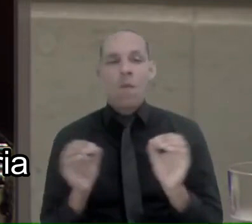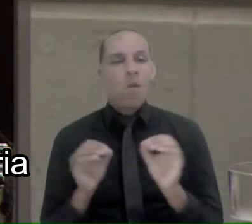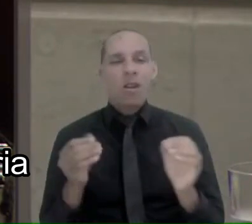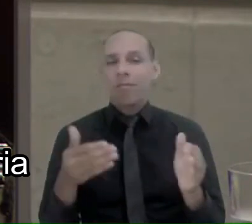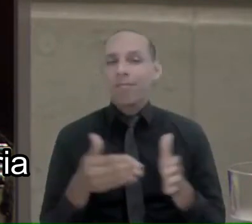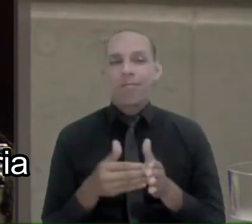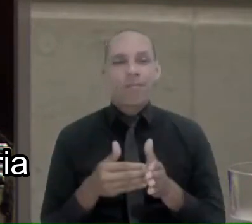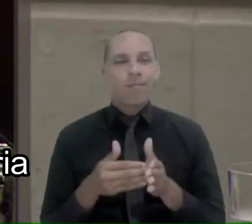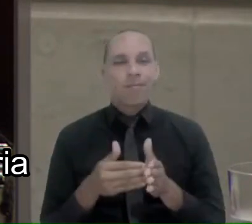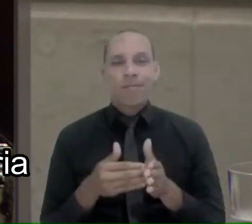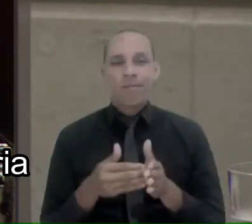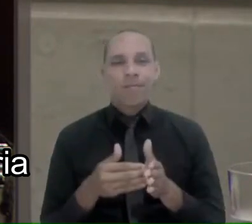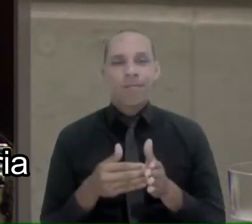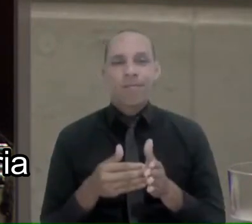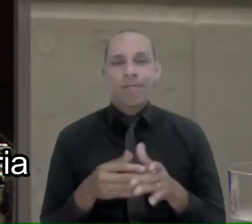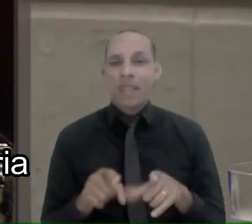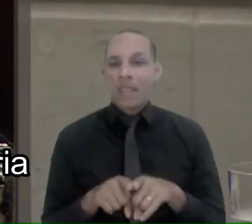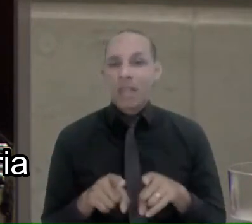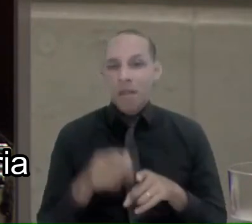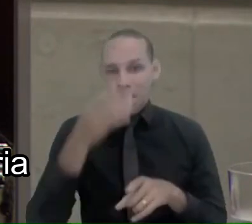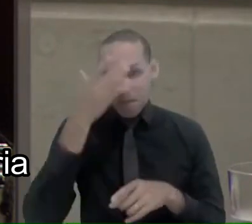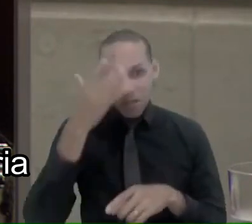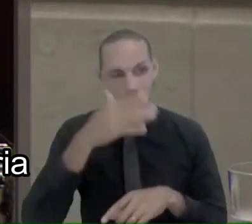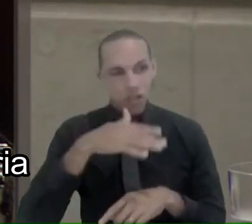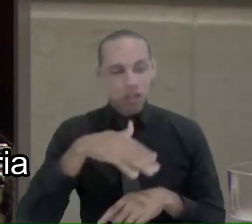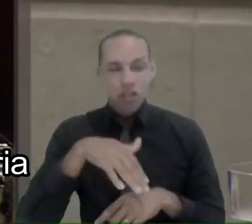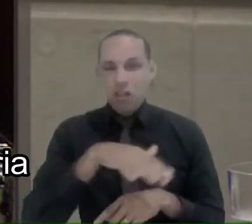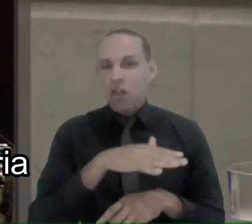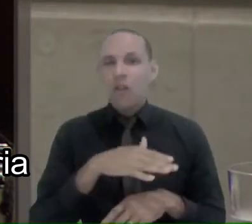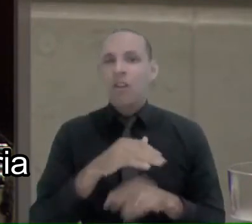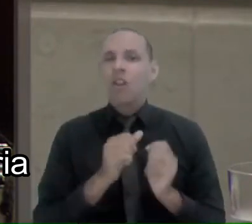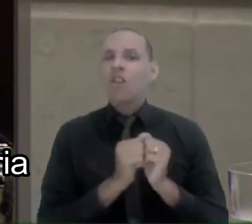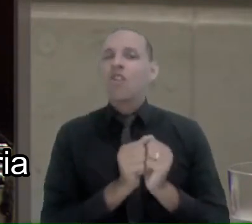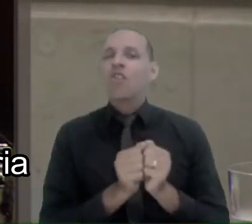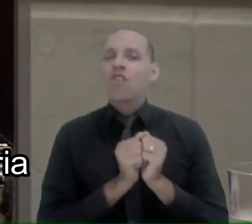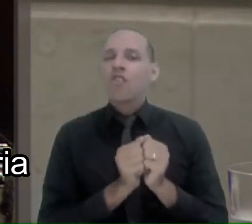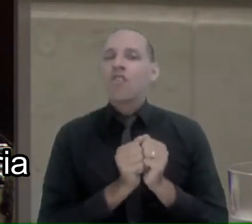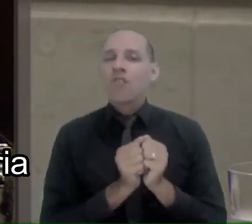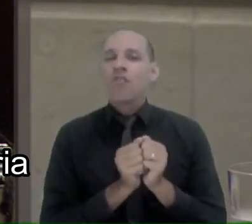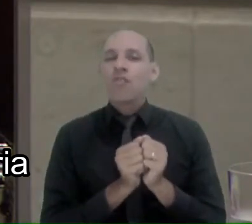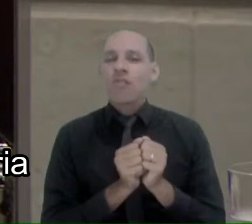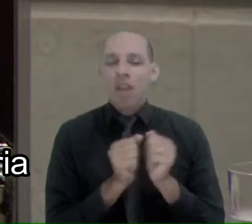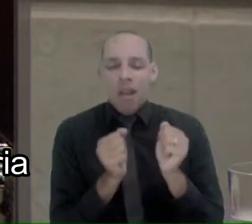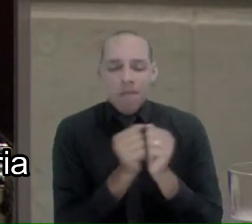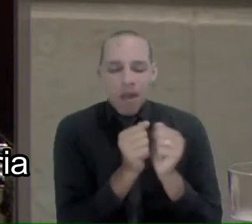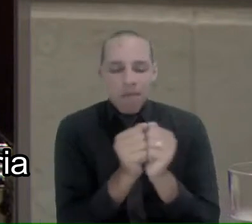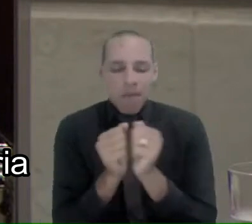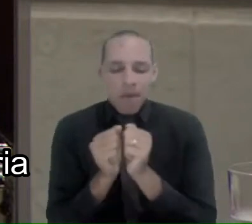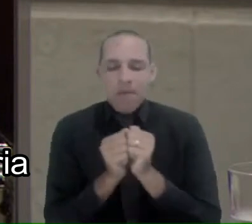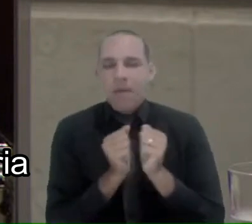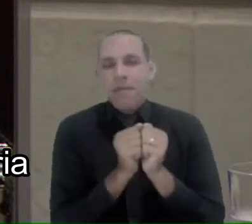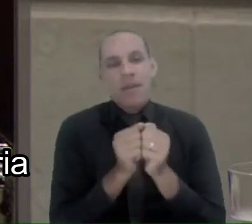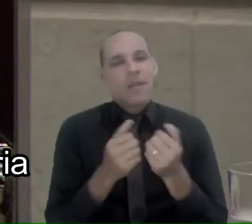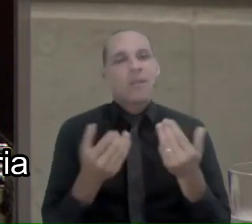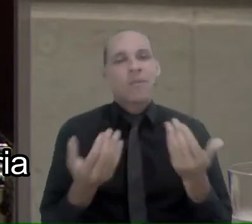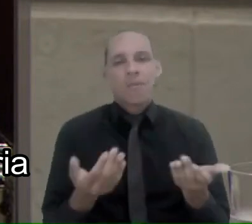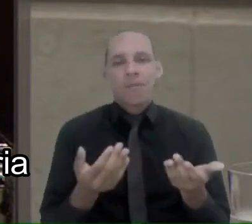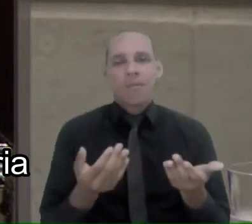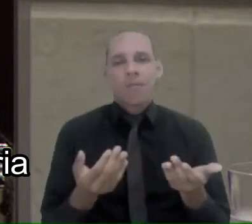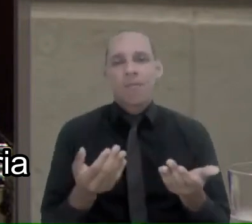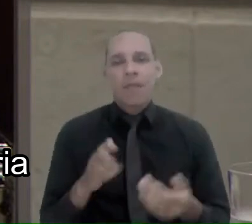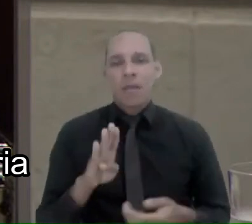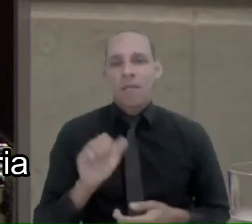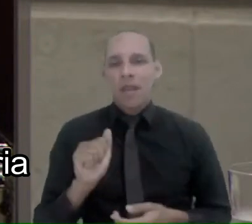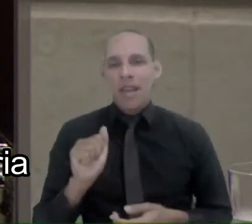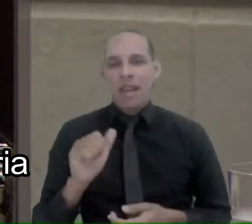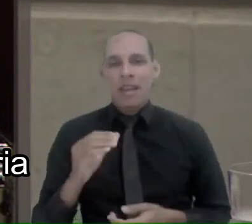que muitas pessoas dividem cômodos para dormir e, com isso, o micobactério se perpetua nos